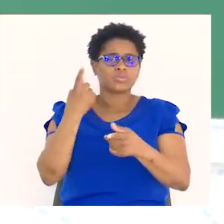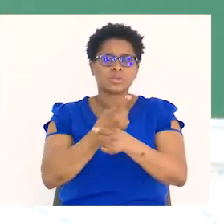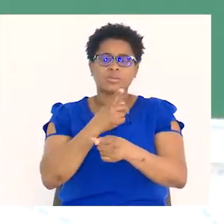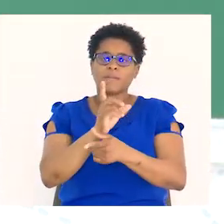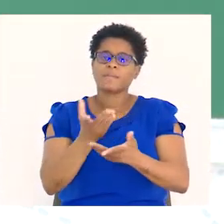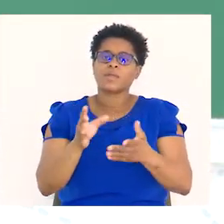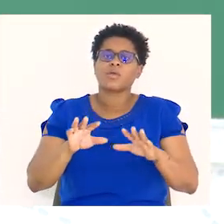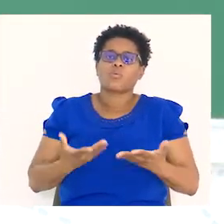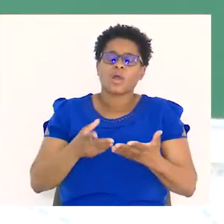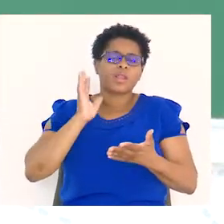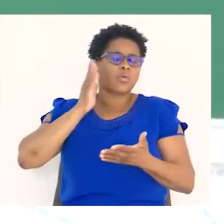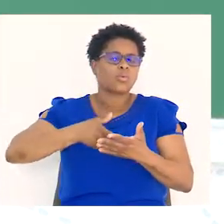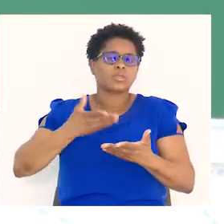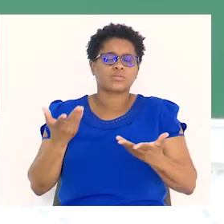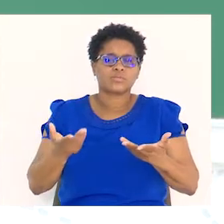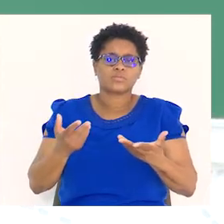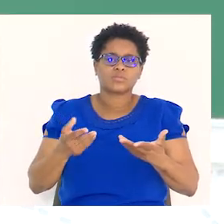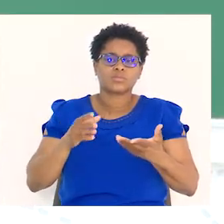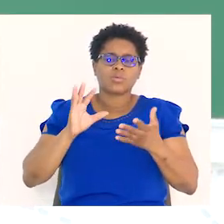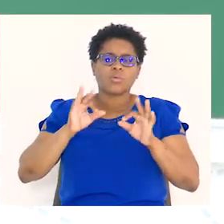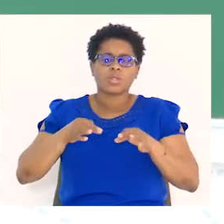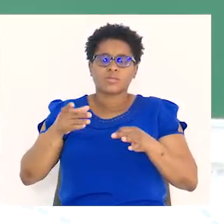que é o último elemento? É este.